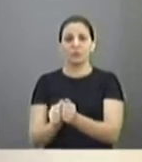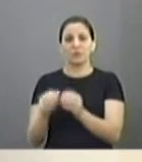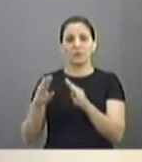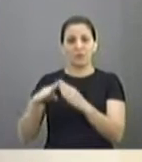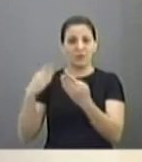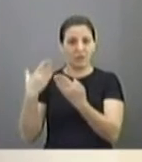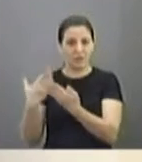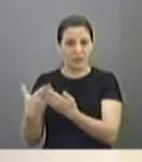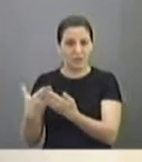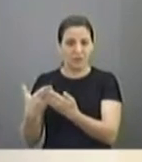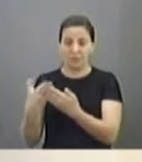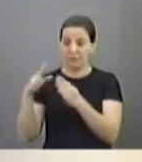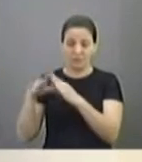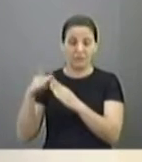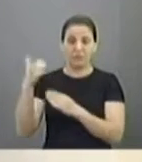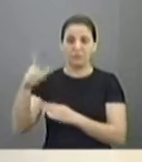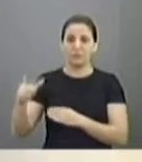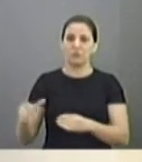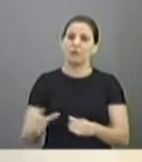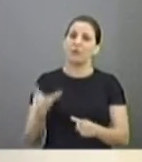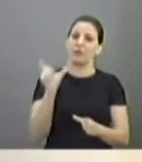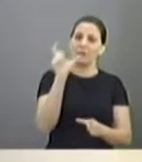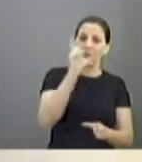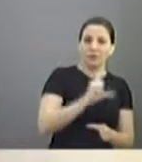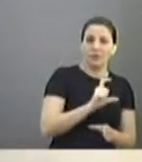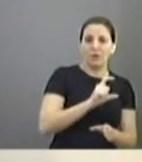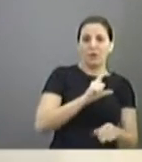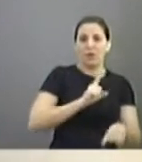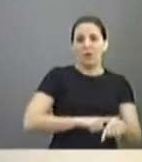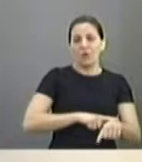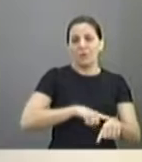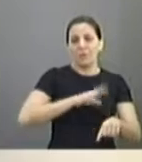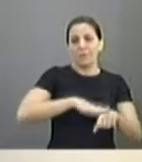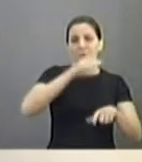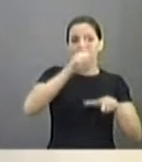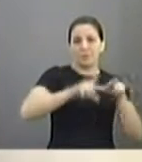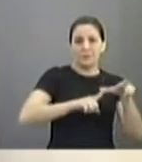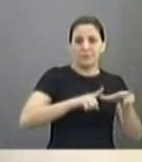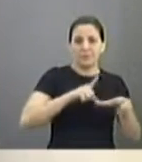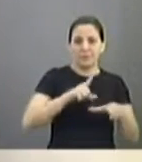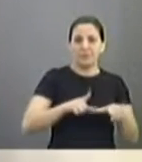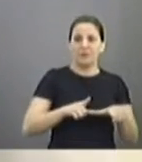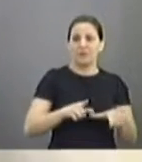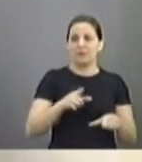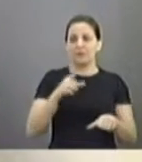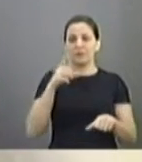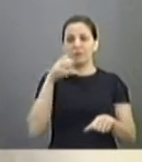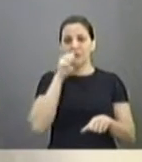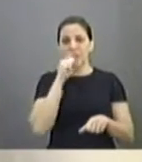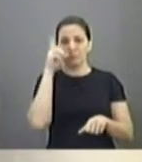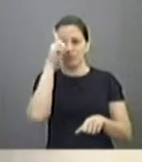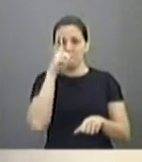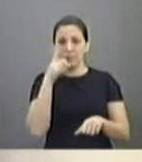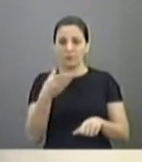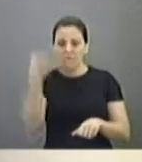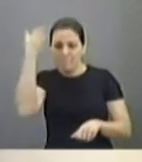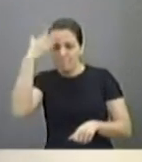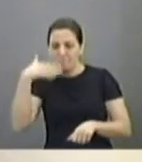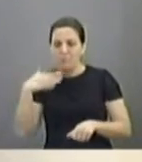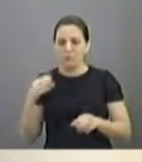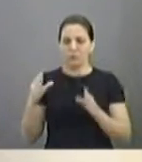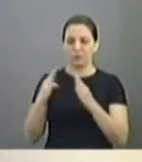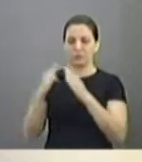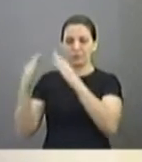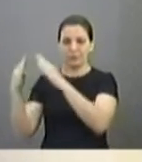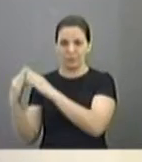bate cartão, inclusive registrando hora extra, como acontece nos sábados, inclusive com testemunha dos vizinhos. Então, esse